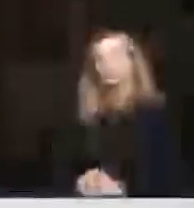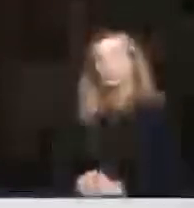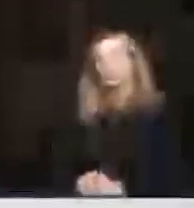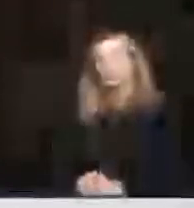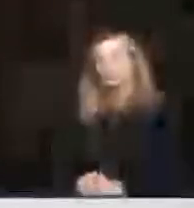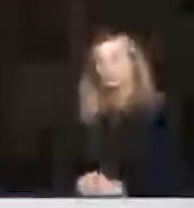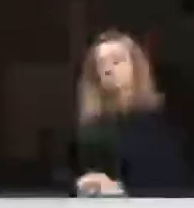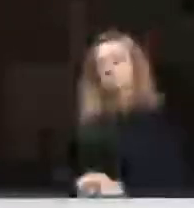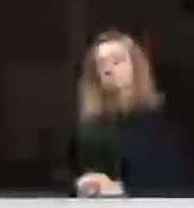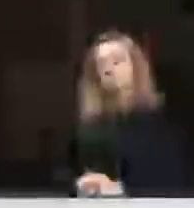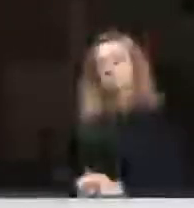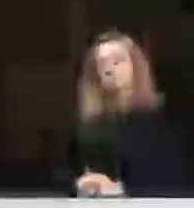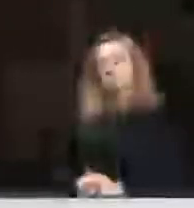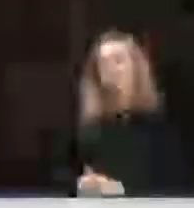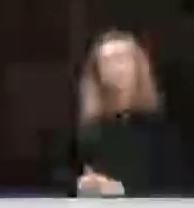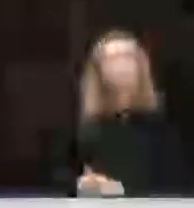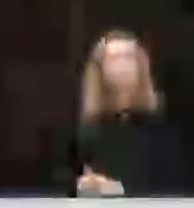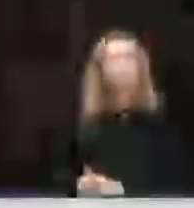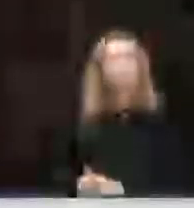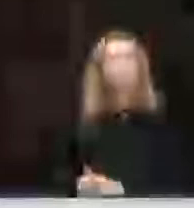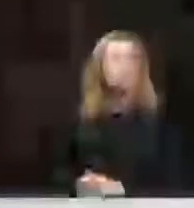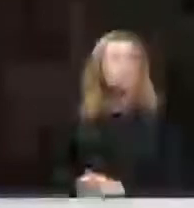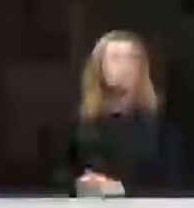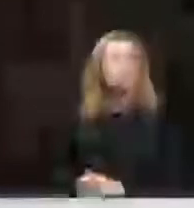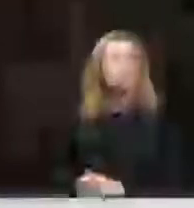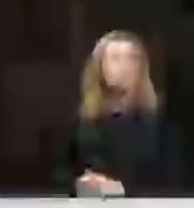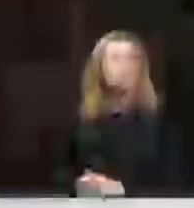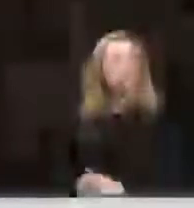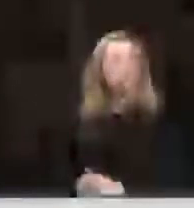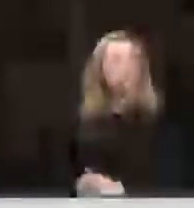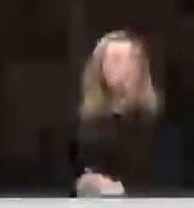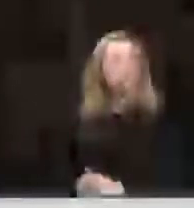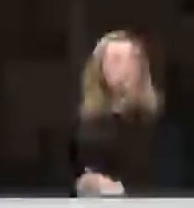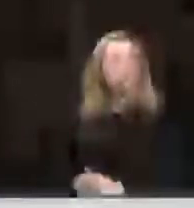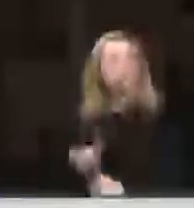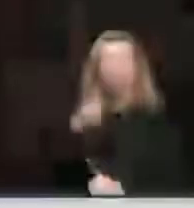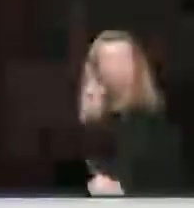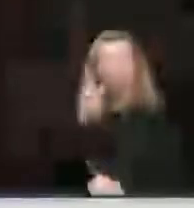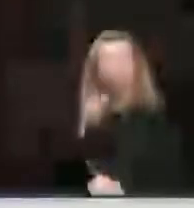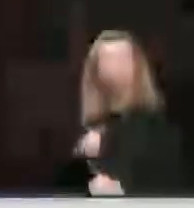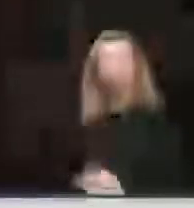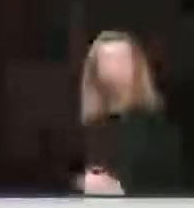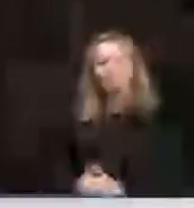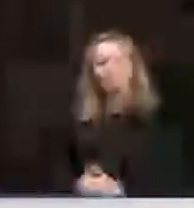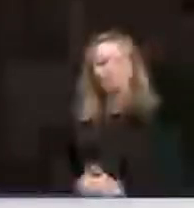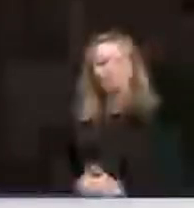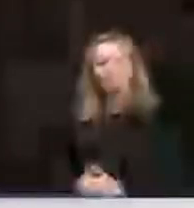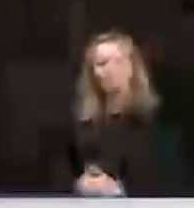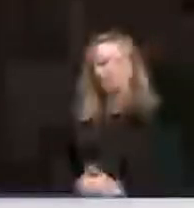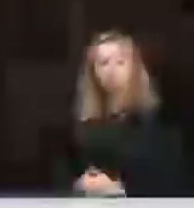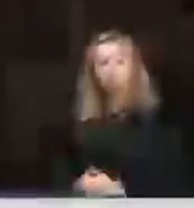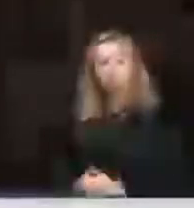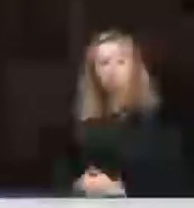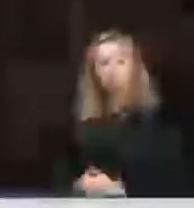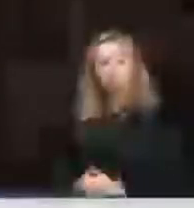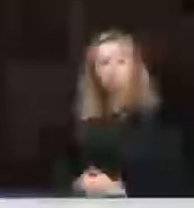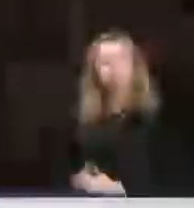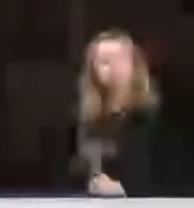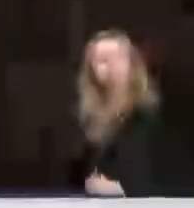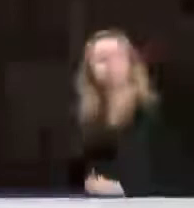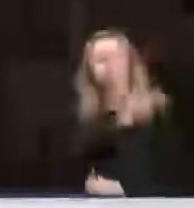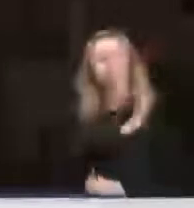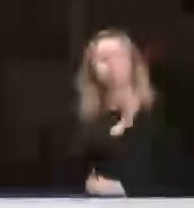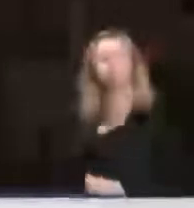a partir de ontem, A discriminação